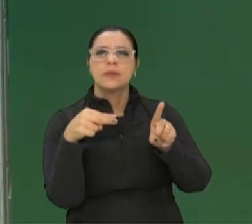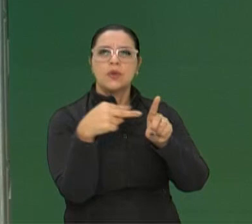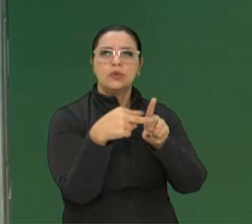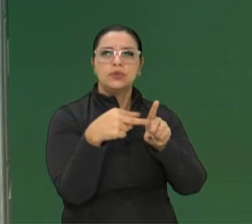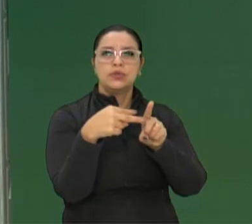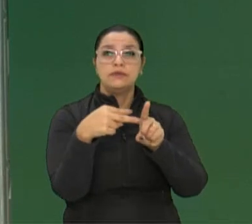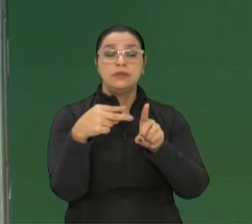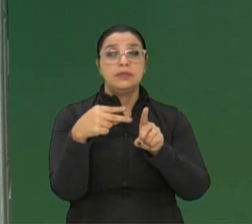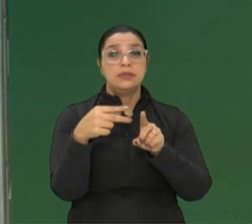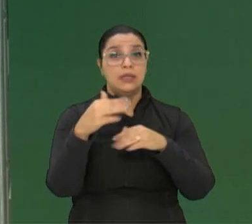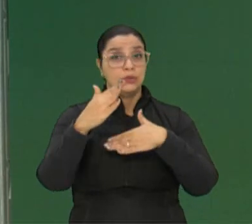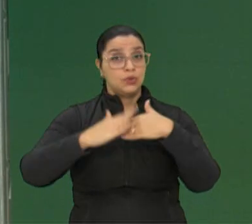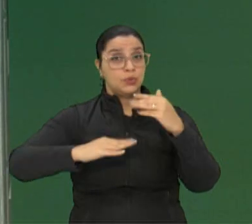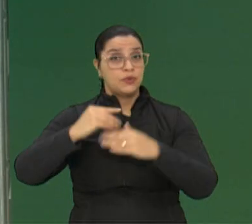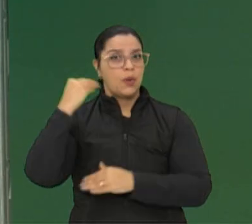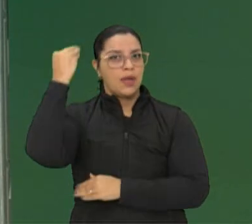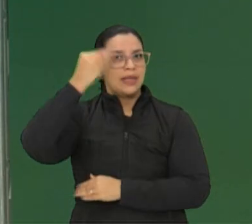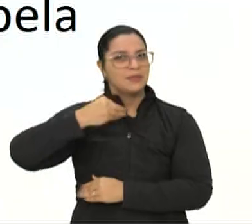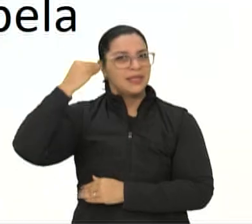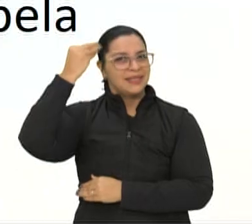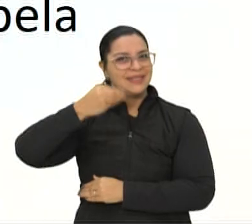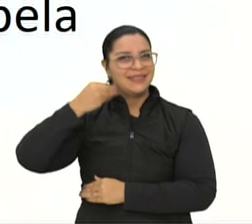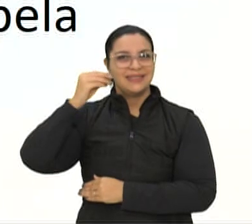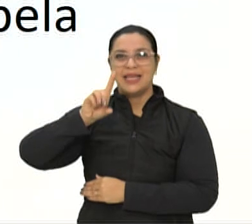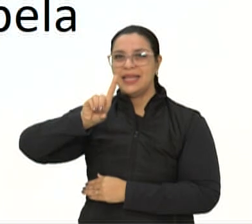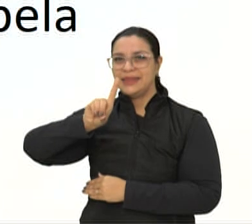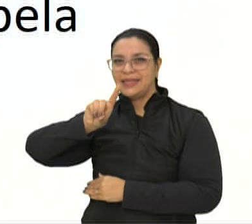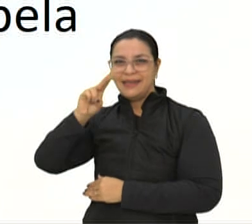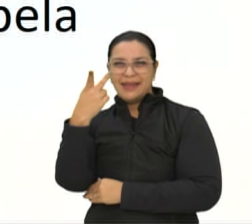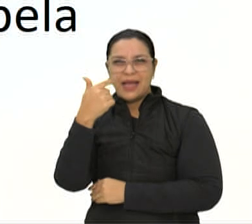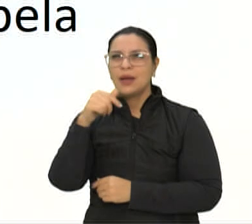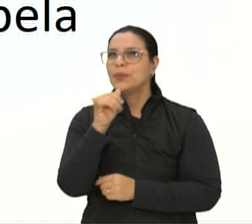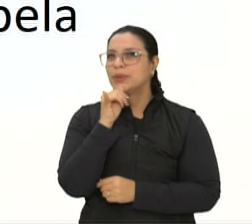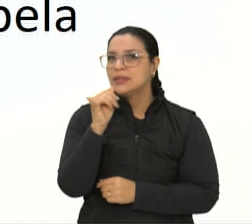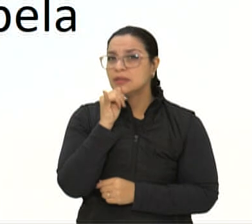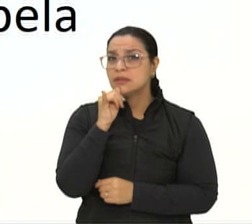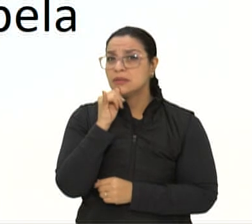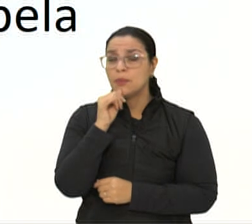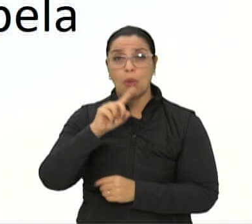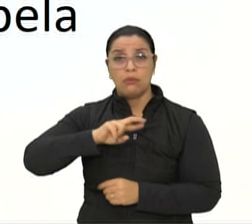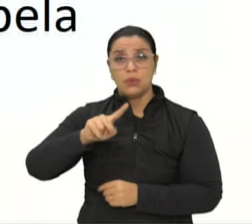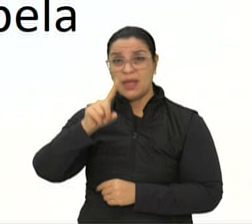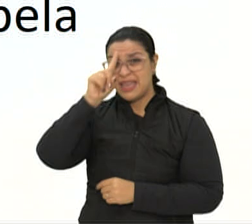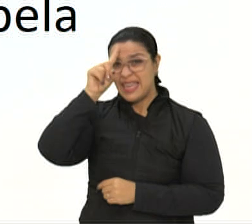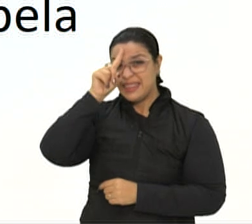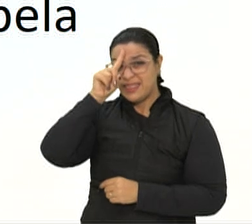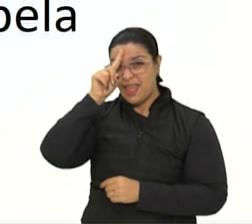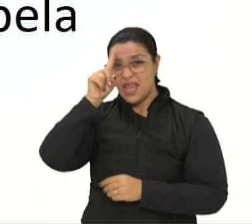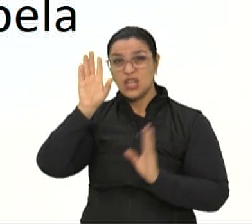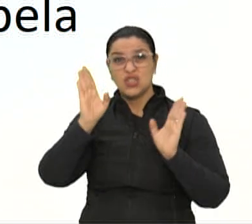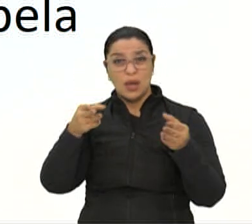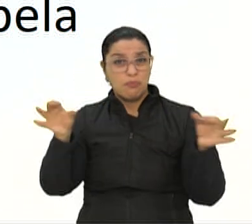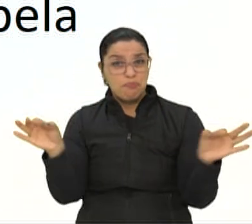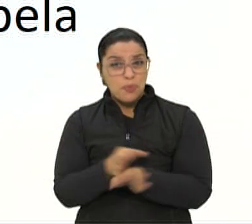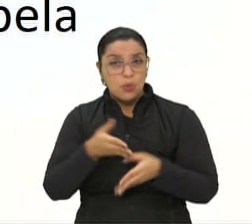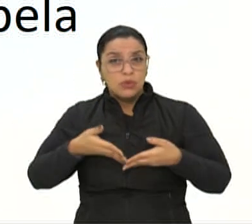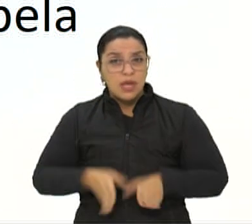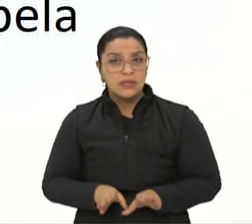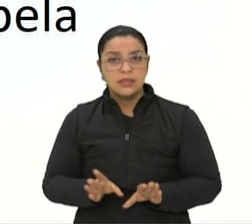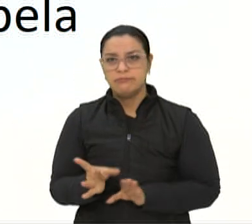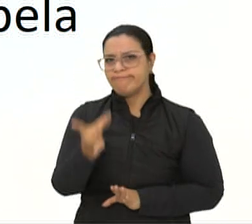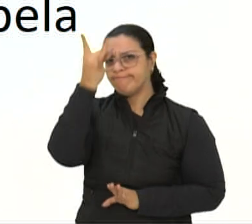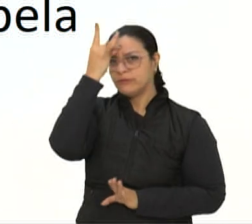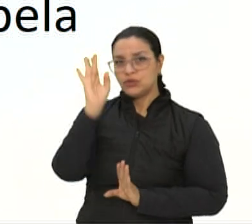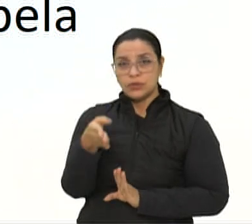um empirista, do ponto de vista do Hume, por exemplo, não existem ideias inatas. Ideias inatas são ideias que nós já nascemos com